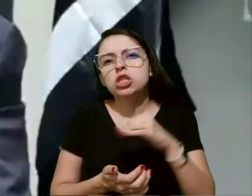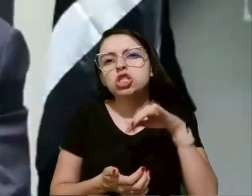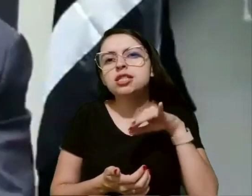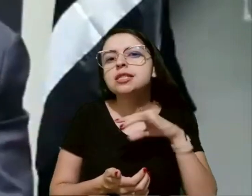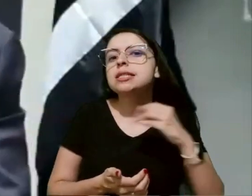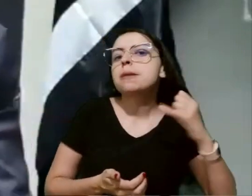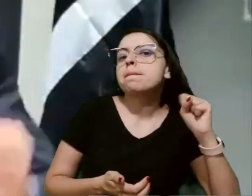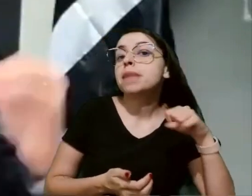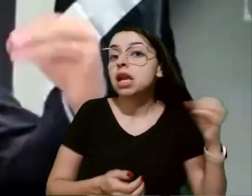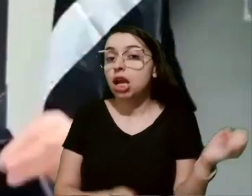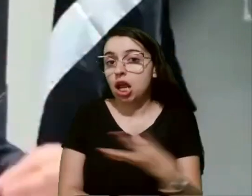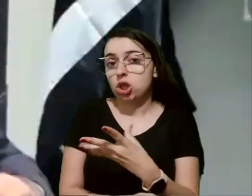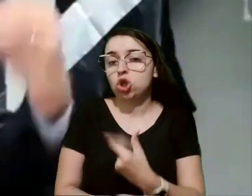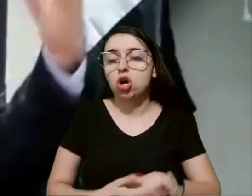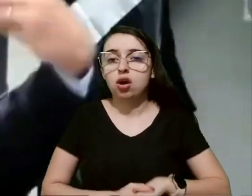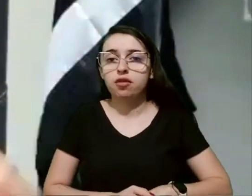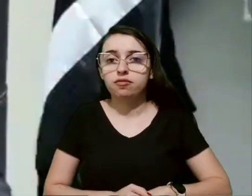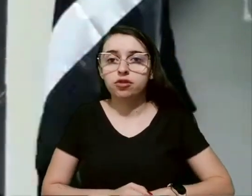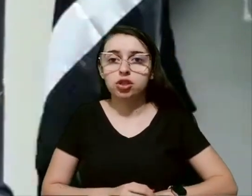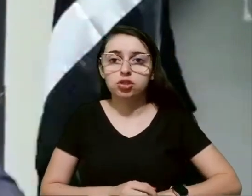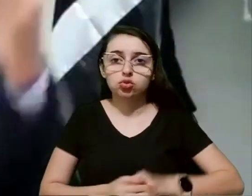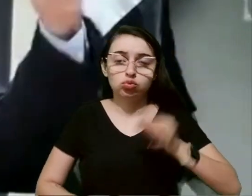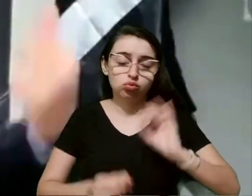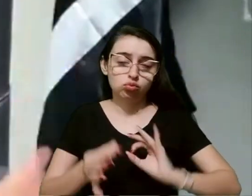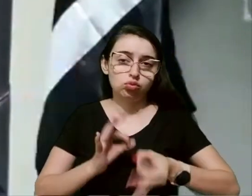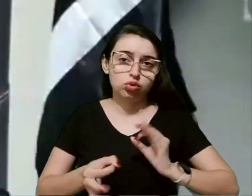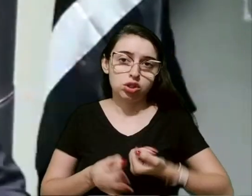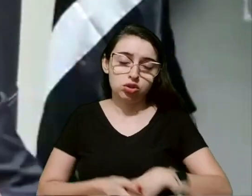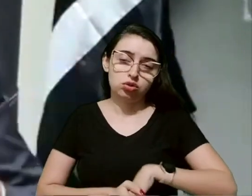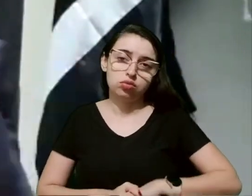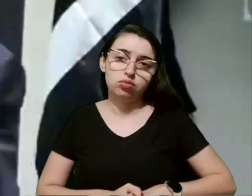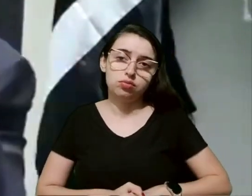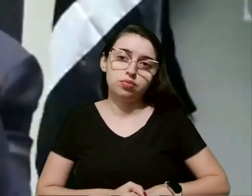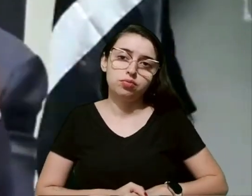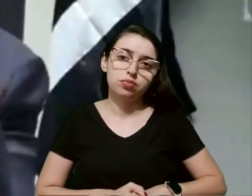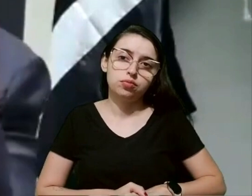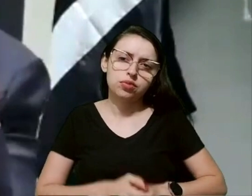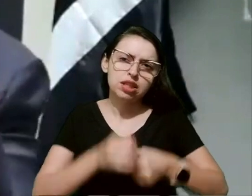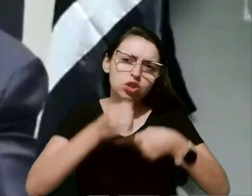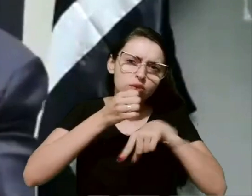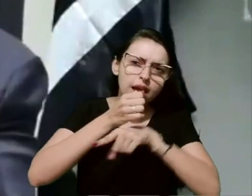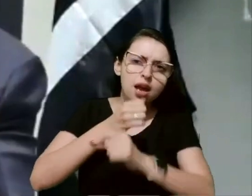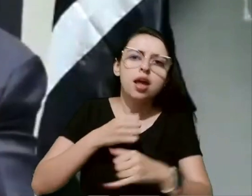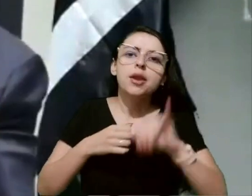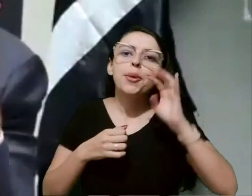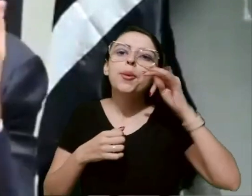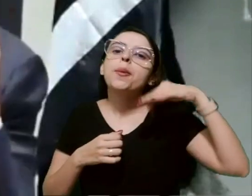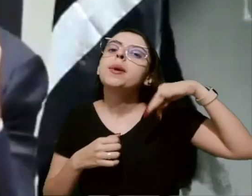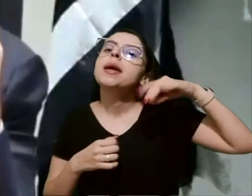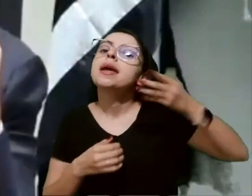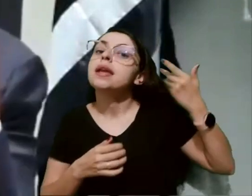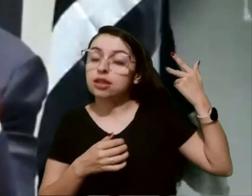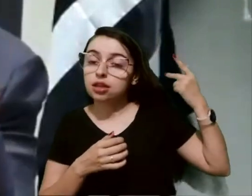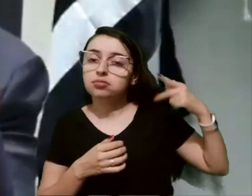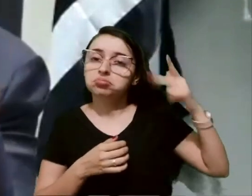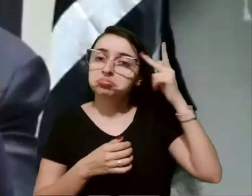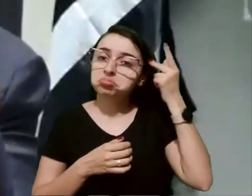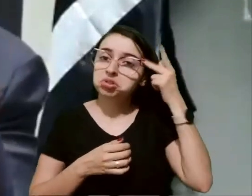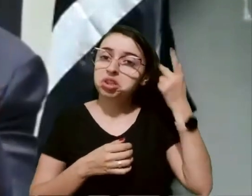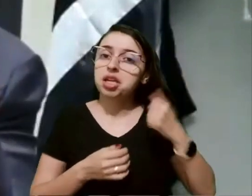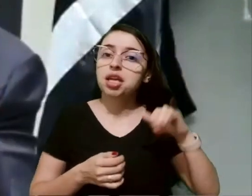recente em relação aos cursos jurídicos que datam do Império, né, e são historicamente muito